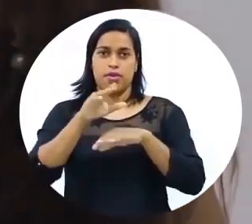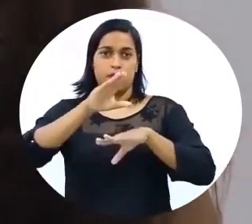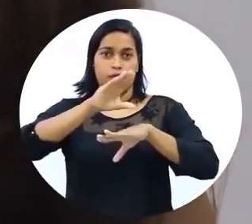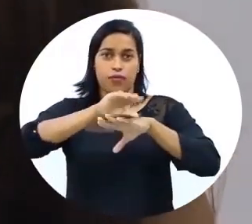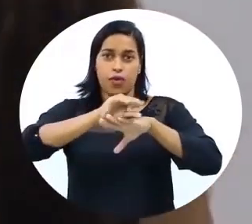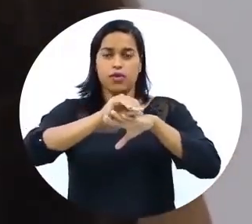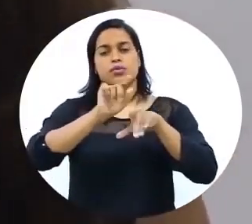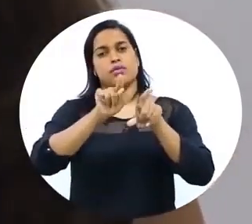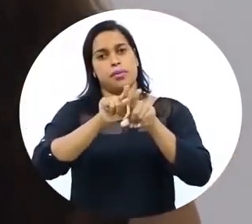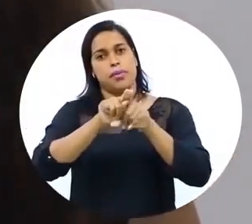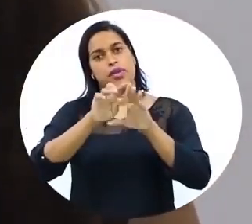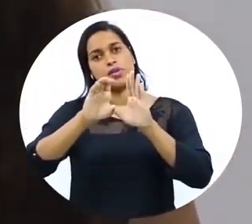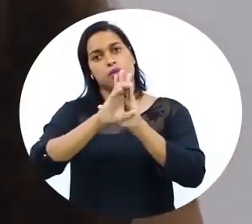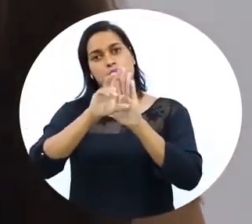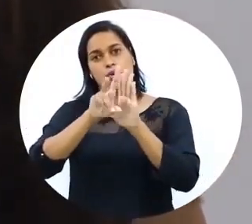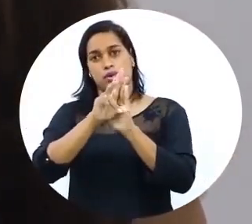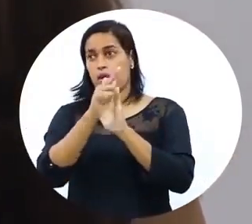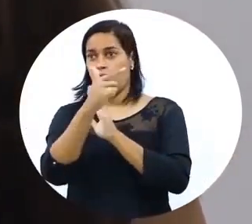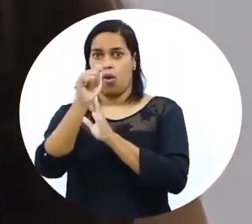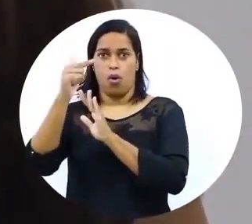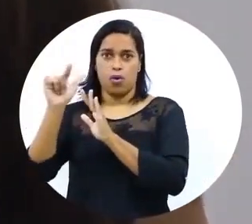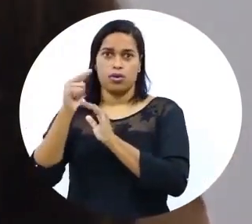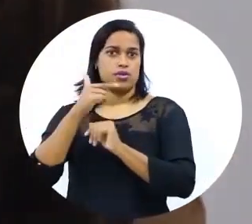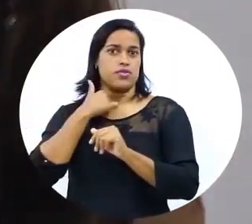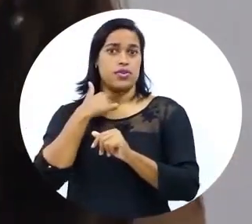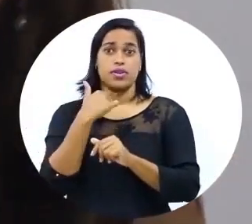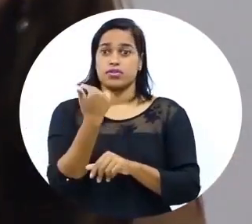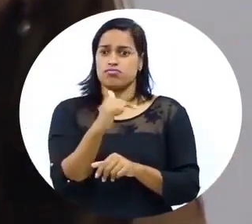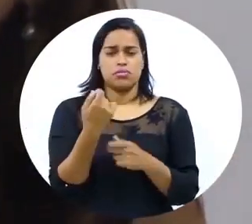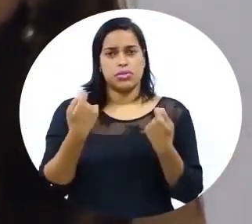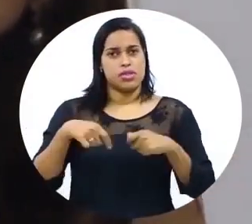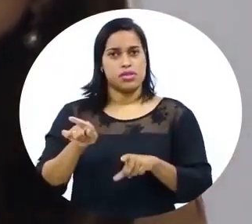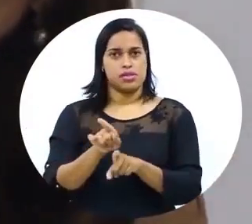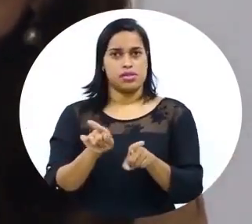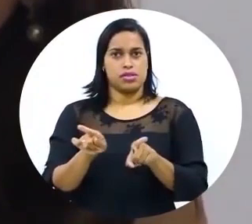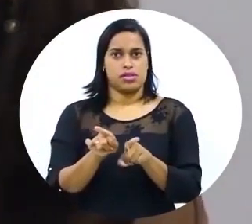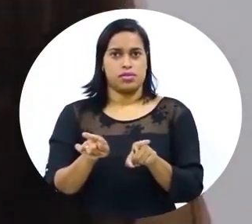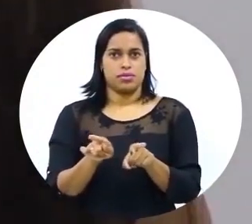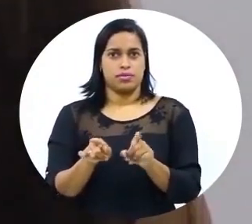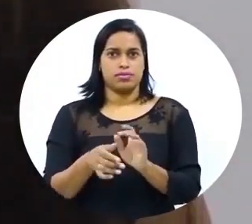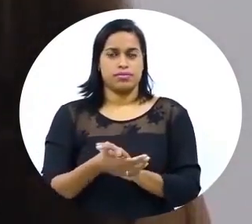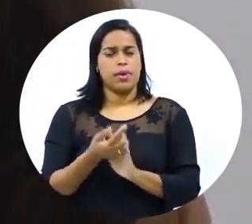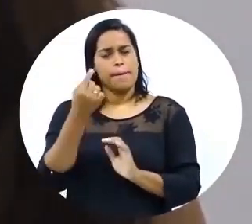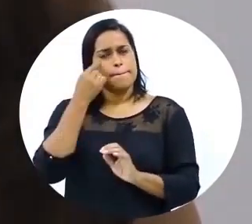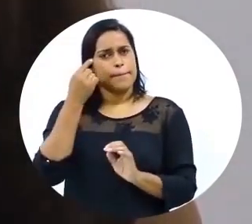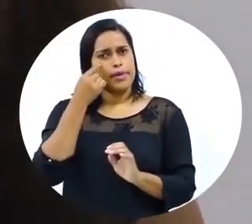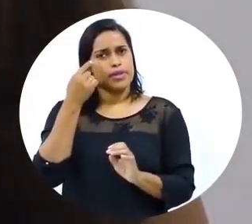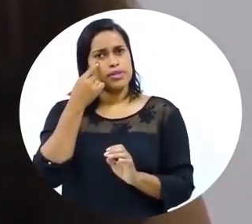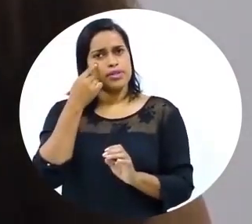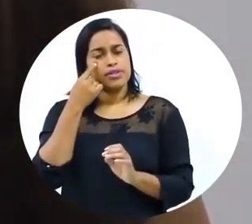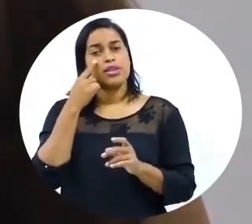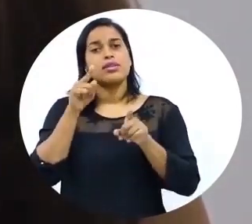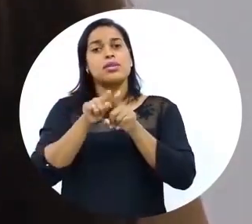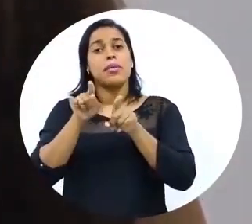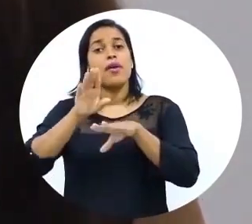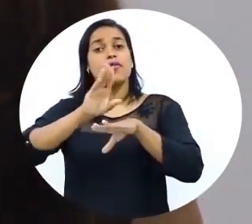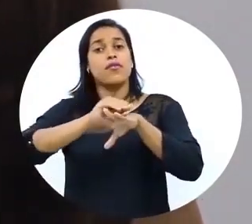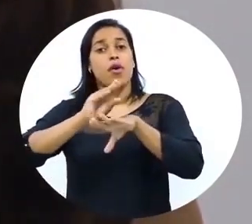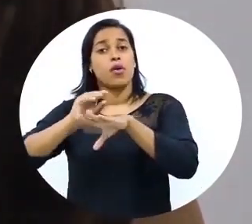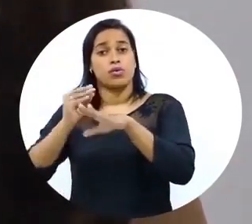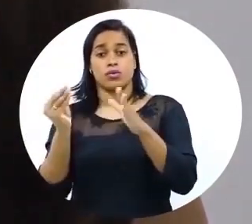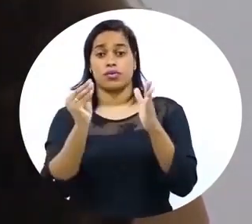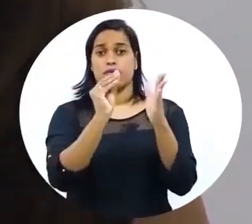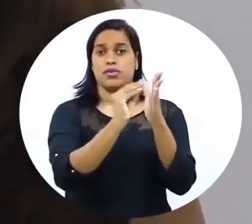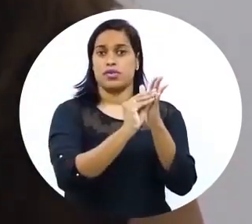foto do currículo. Tem outras vagas que não são necessárias. Mas a gente também tem que pensar que a foto que vai ser